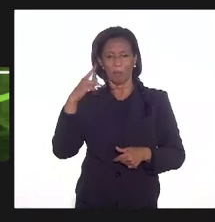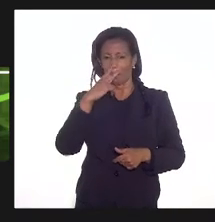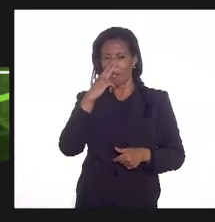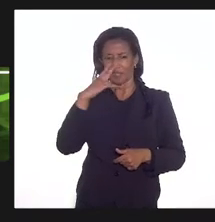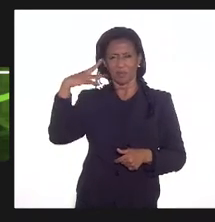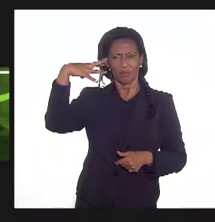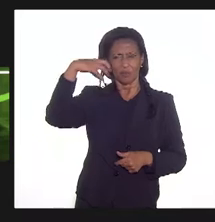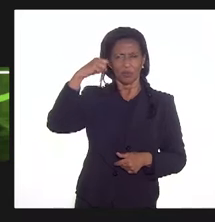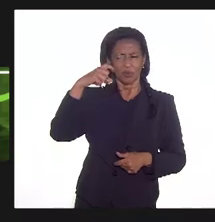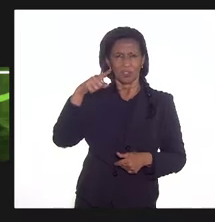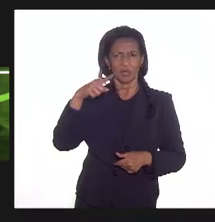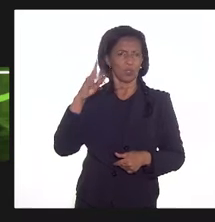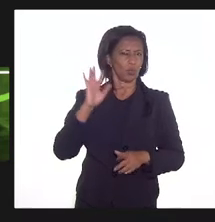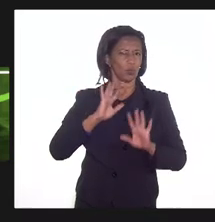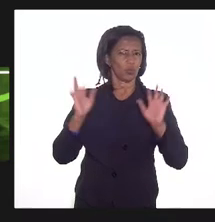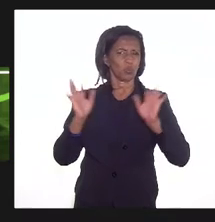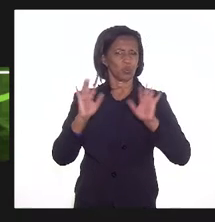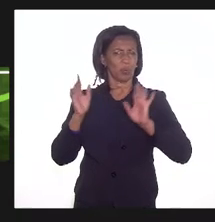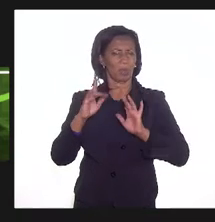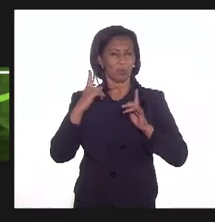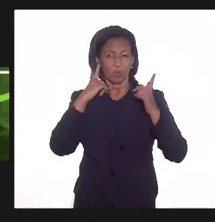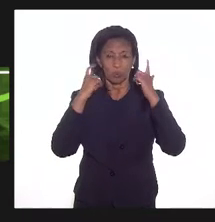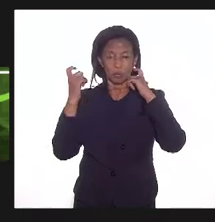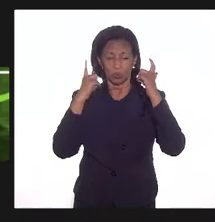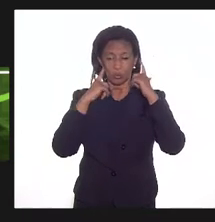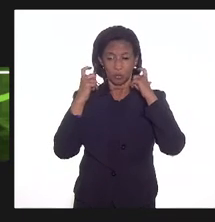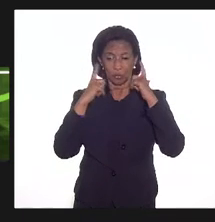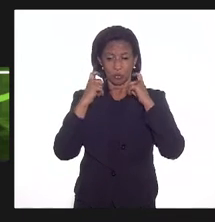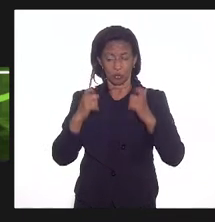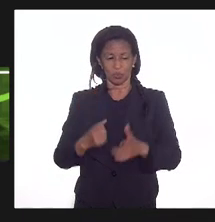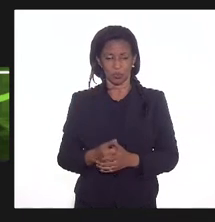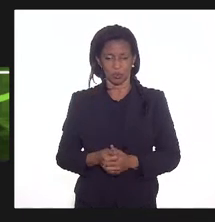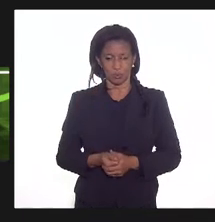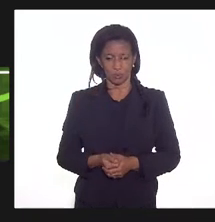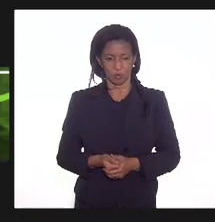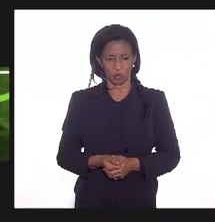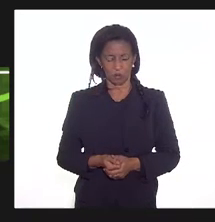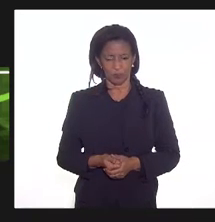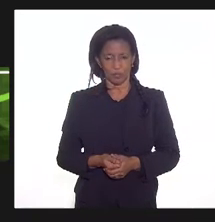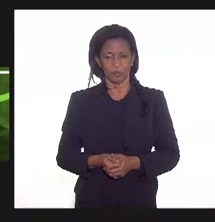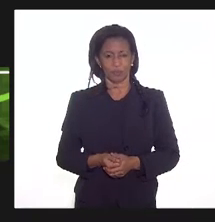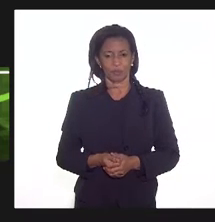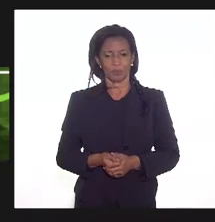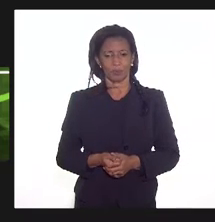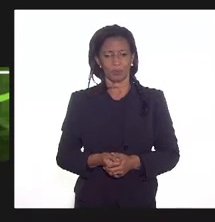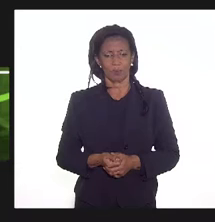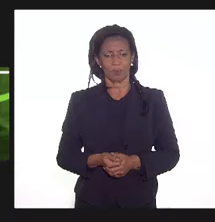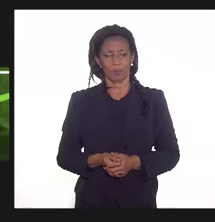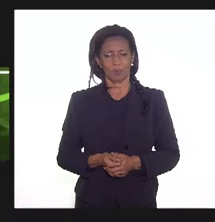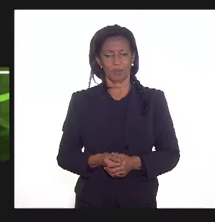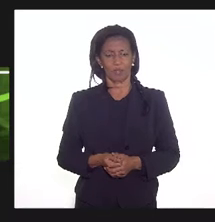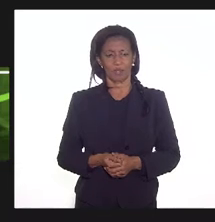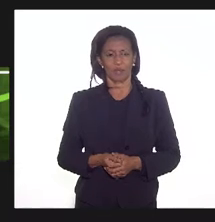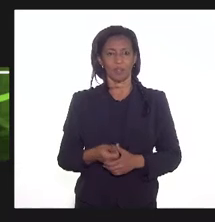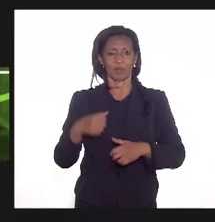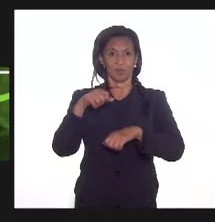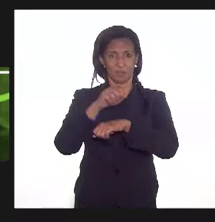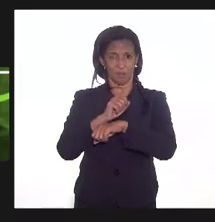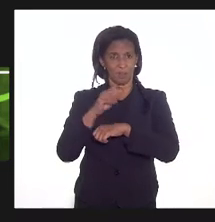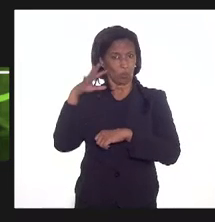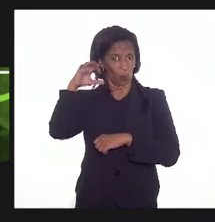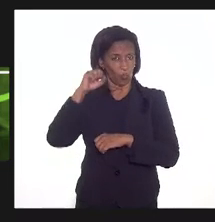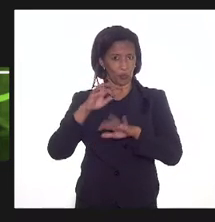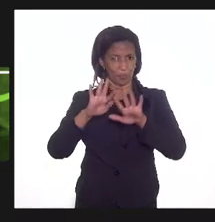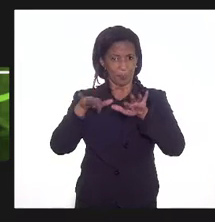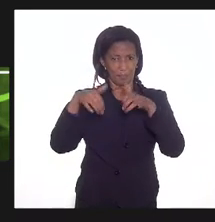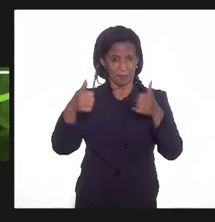eu não sei se está incomodando vocês mas tem uma batucada aqui eu precisei achar um canto aqui espero que vocês estejam me ouvindo